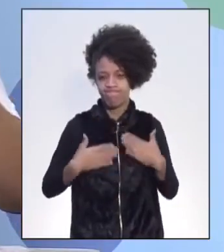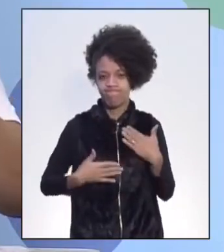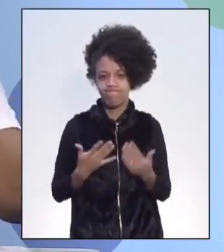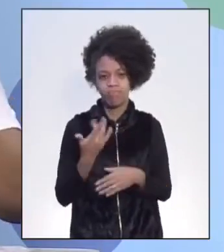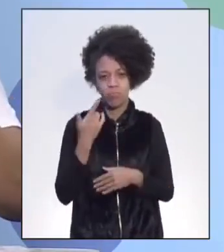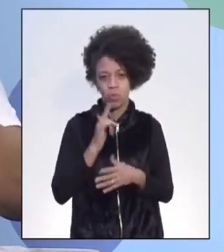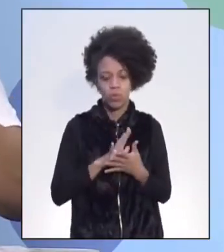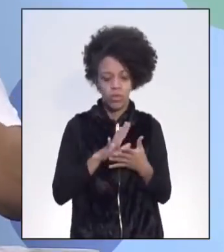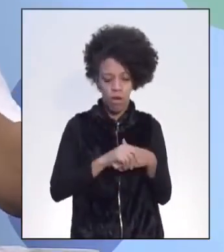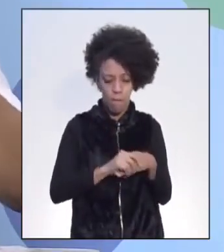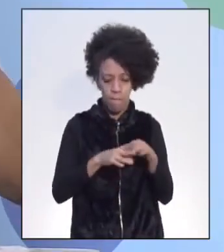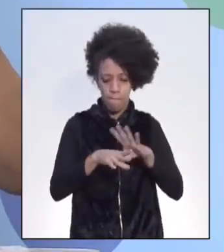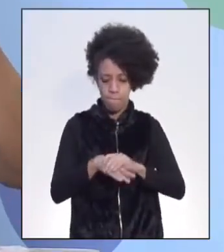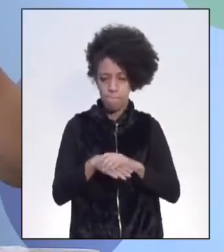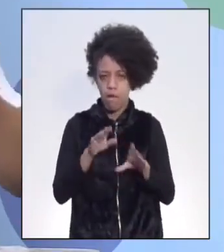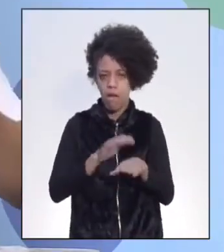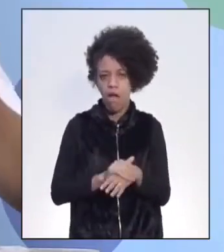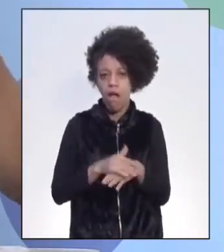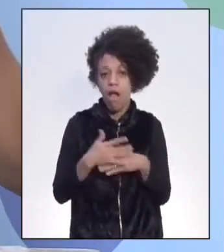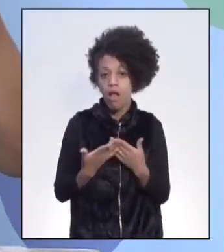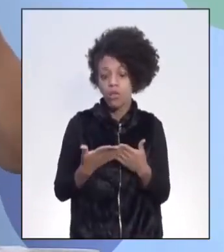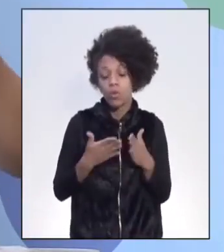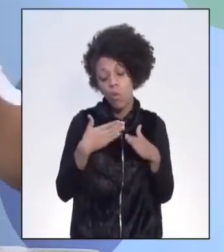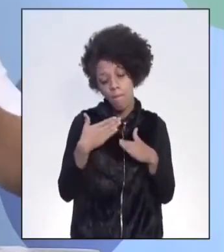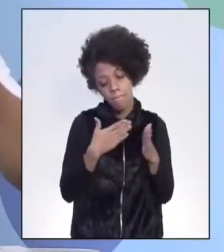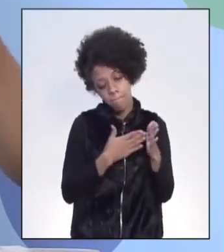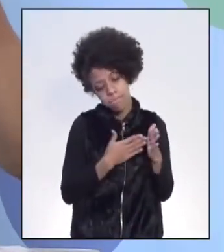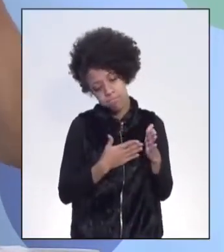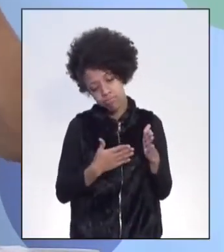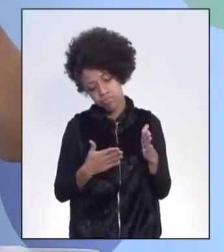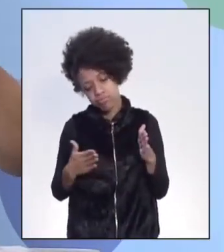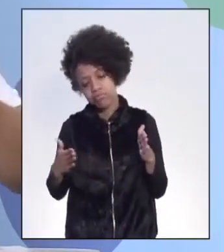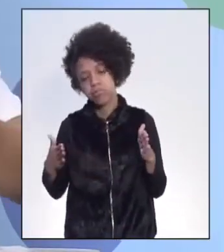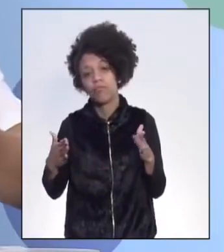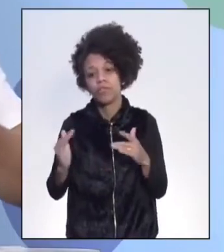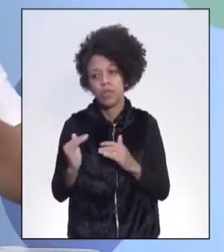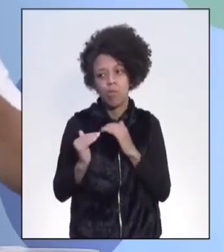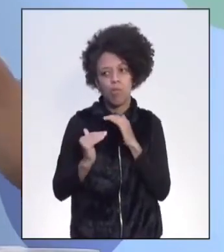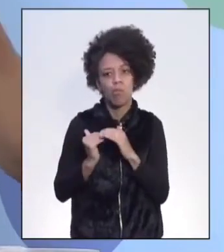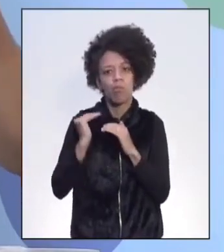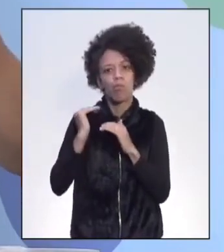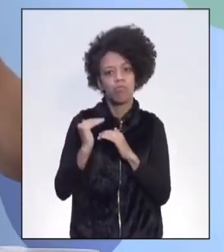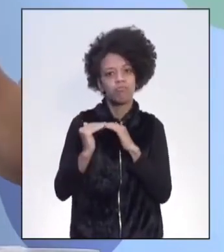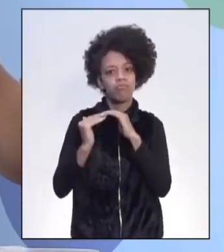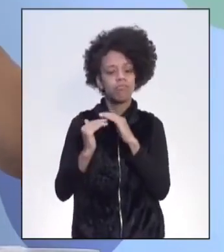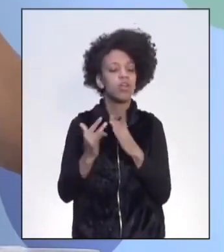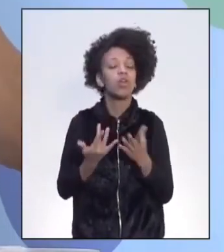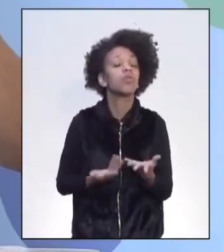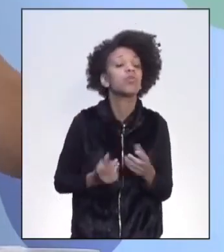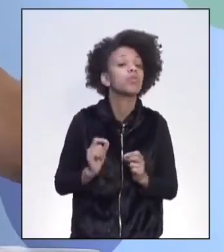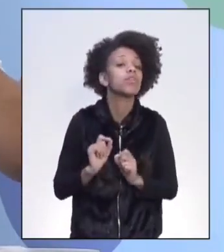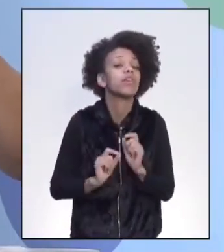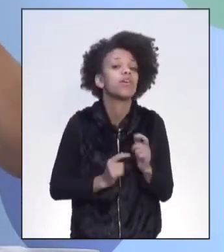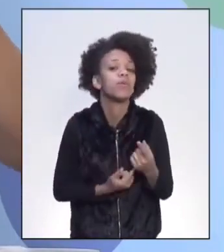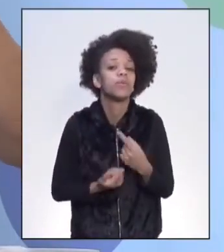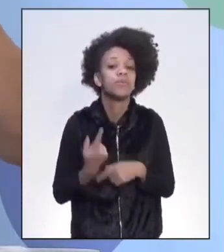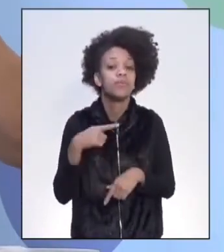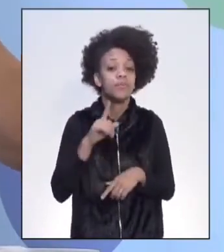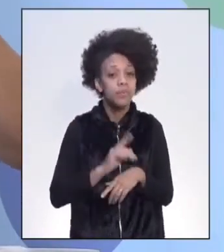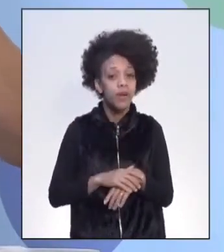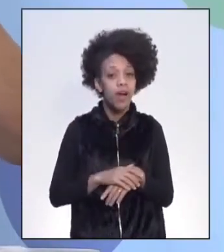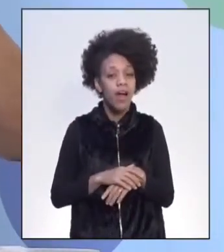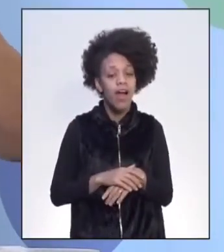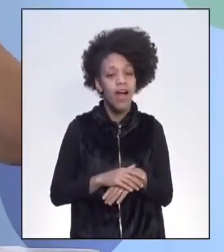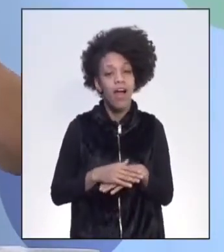conseguia pegar as coisas. À medida que o tempo foi passando, você foi amadurecendo. Aí o que aconteceu? As suas funções